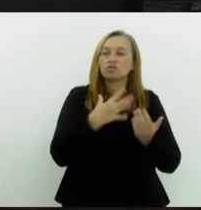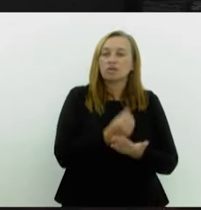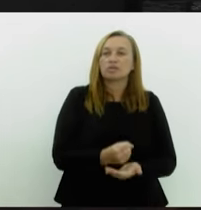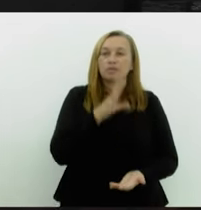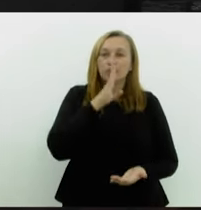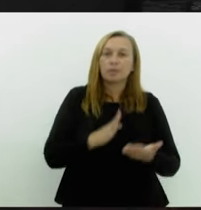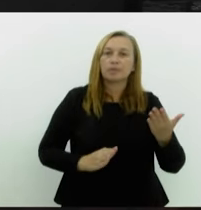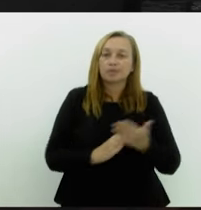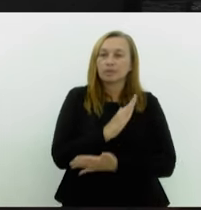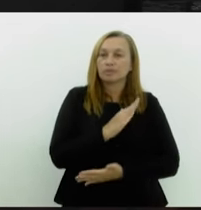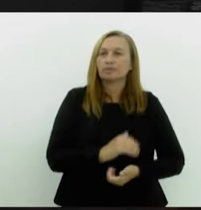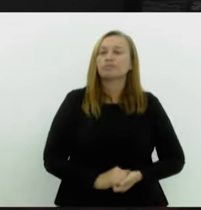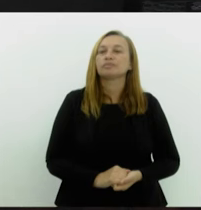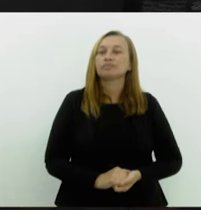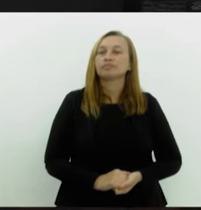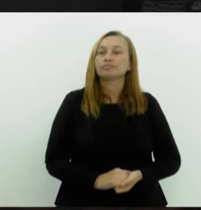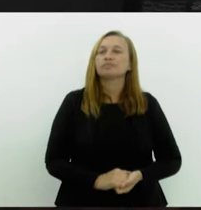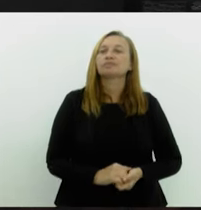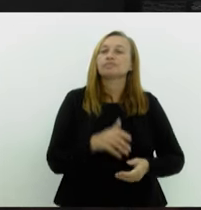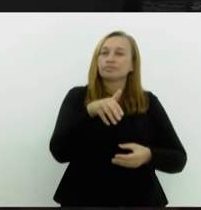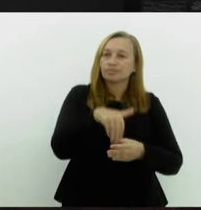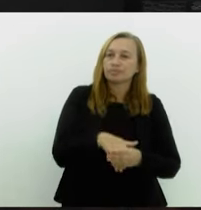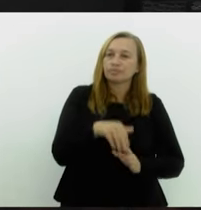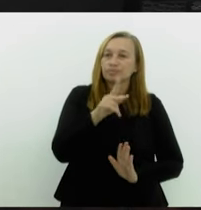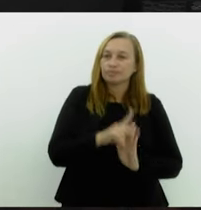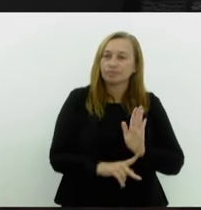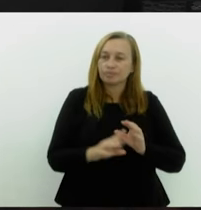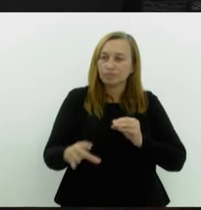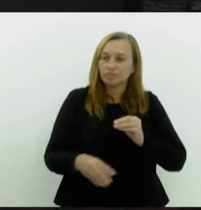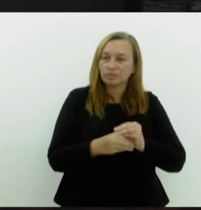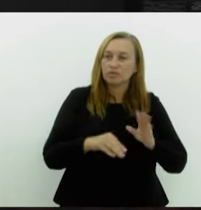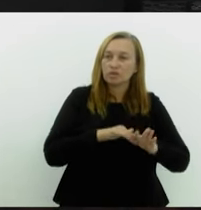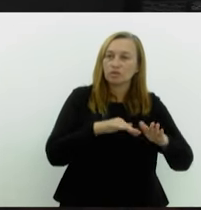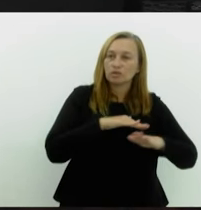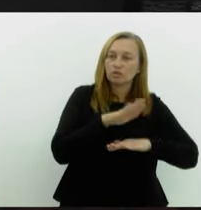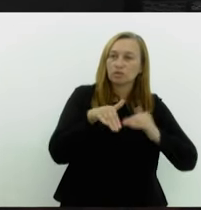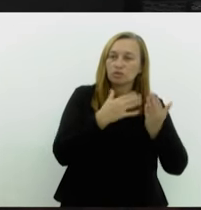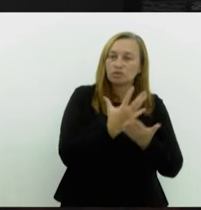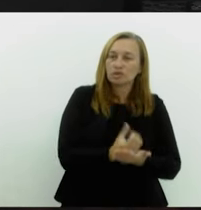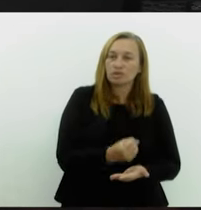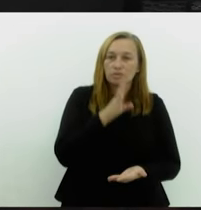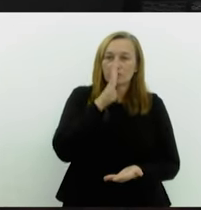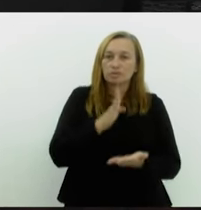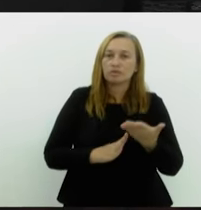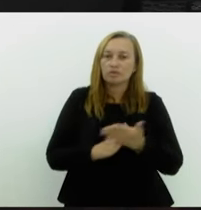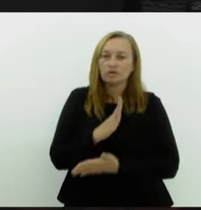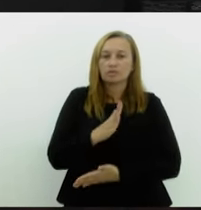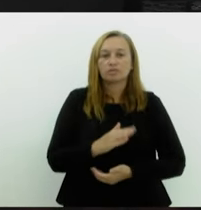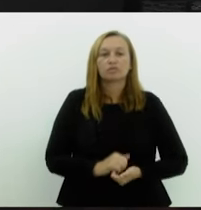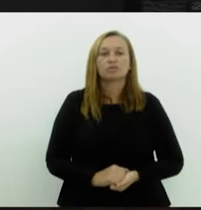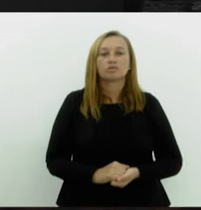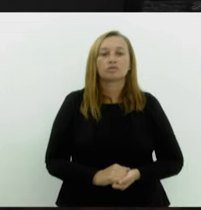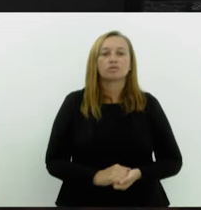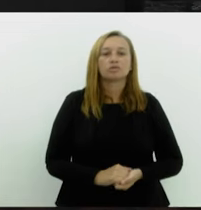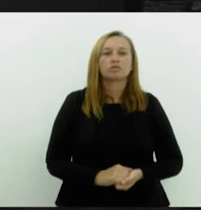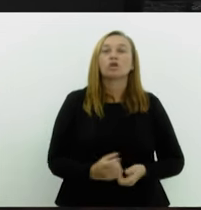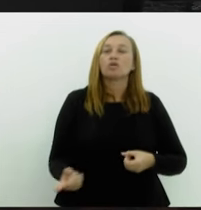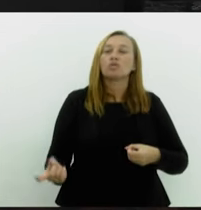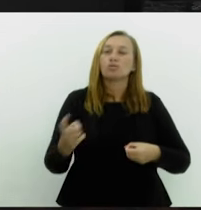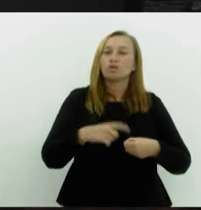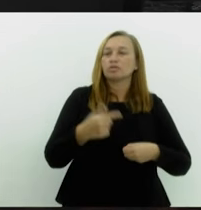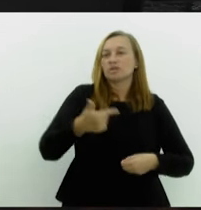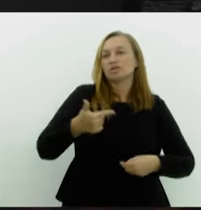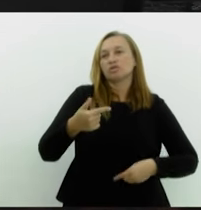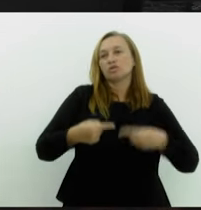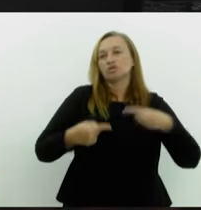estão. Aprovado. Em votação, o projeto assim emendado. Os senhores que aprovam permaneçam como estão. Aprovado. Vai a redação do vencido para a